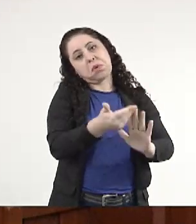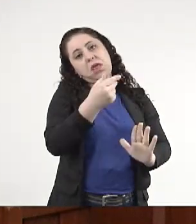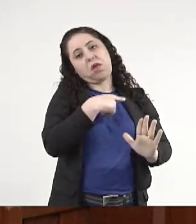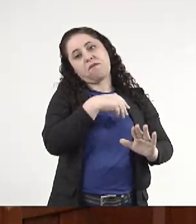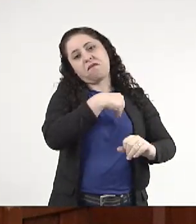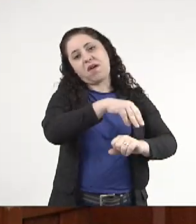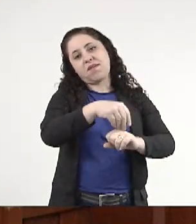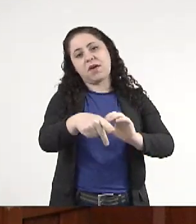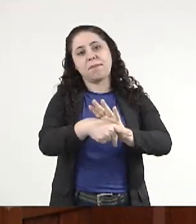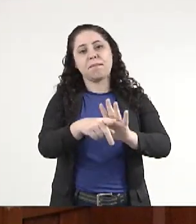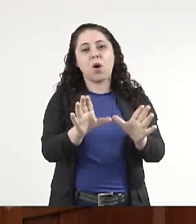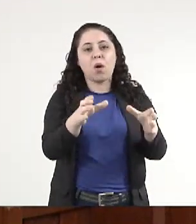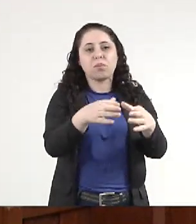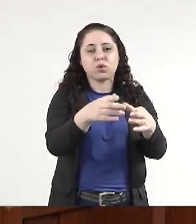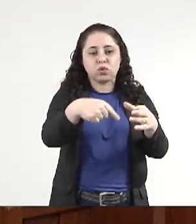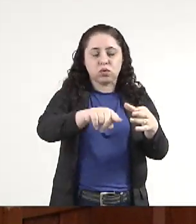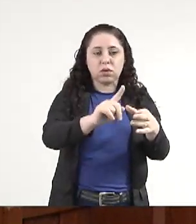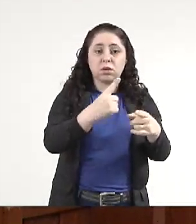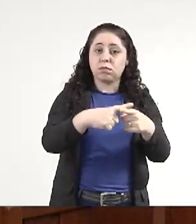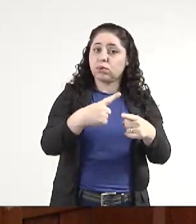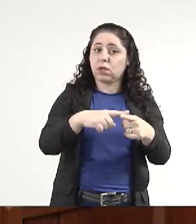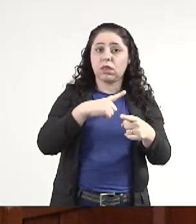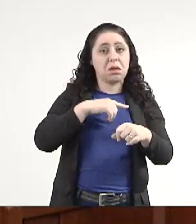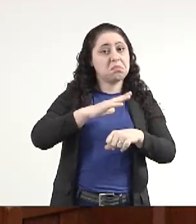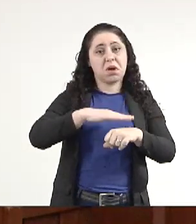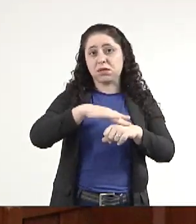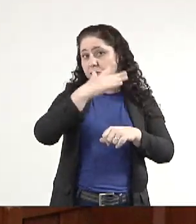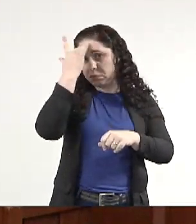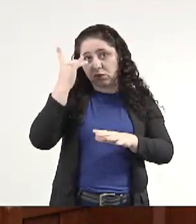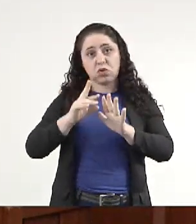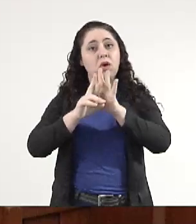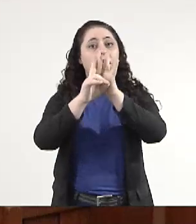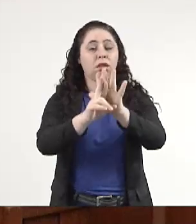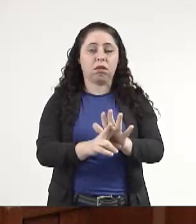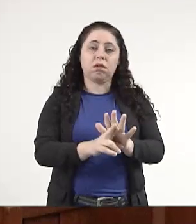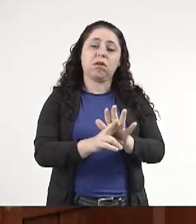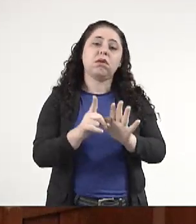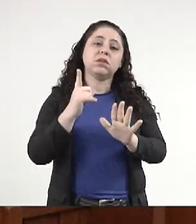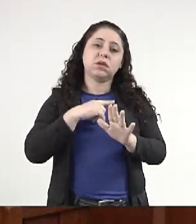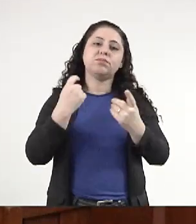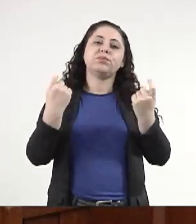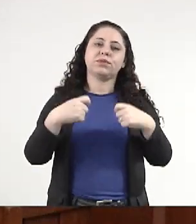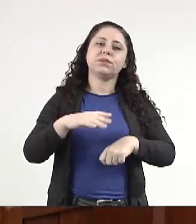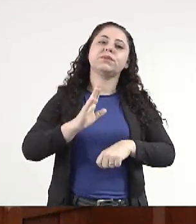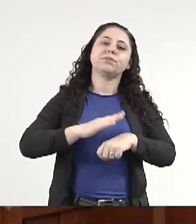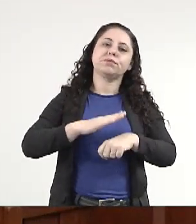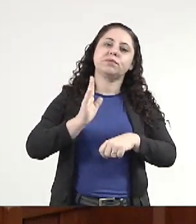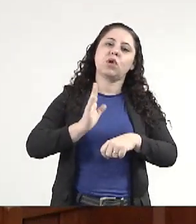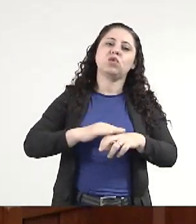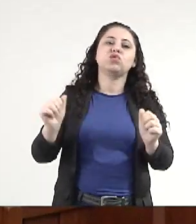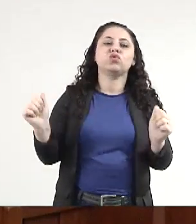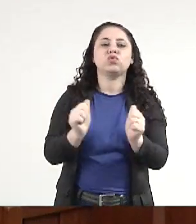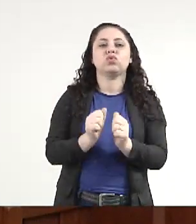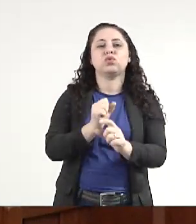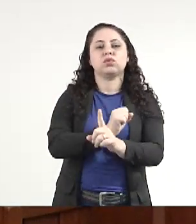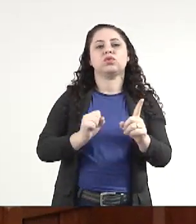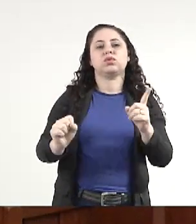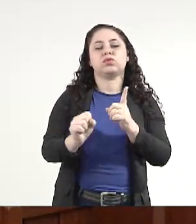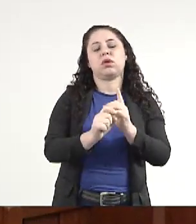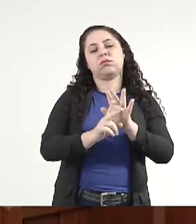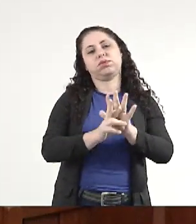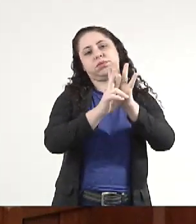ser distribuída aos seus, até porque tem mais representantes e tem uma demanda maior junto à sociedade,